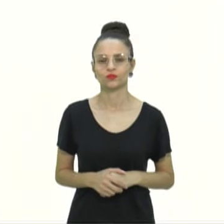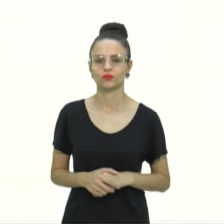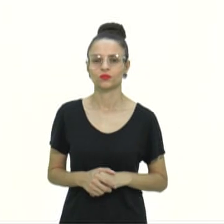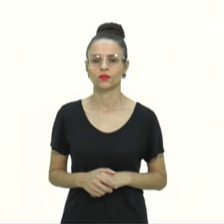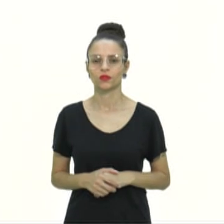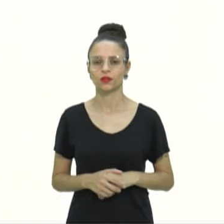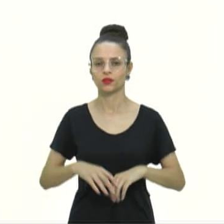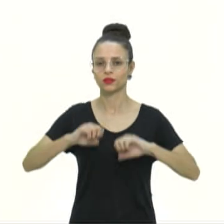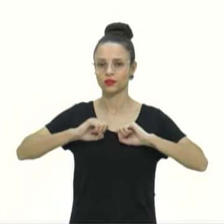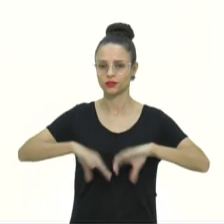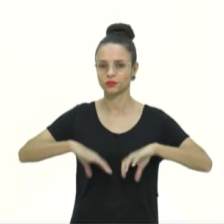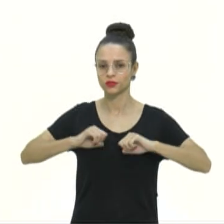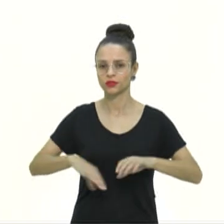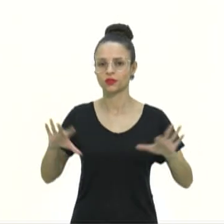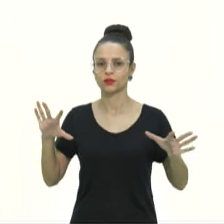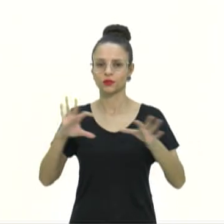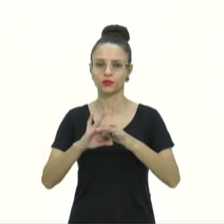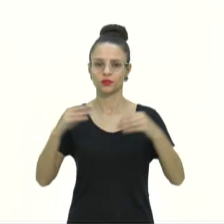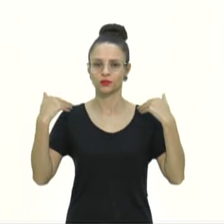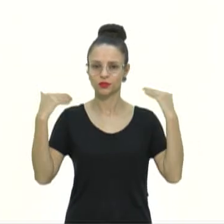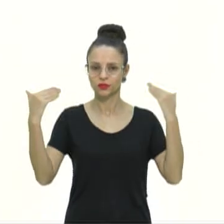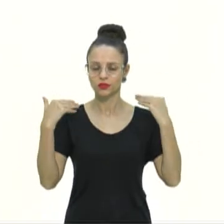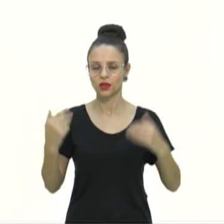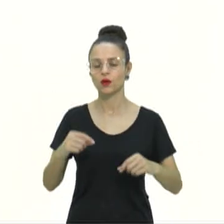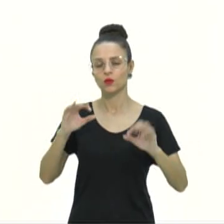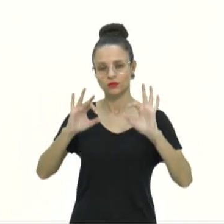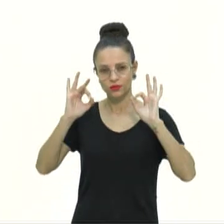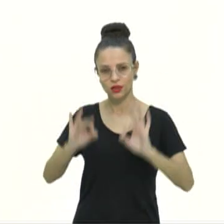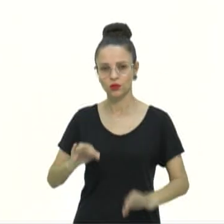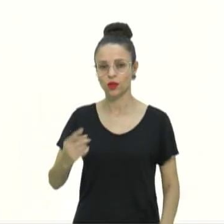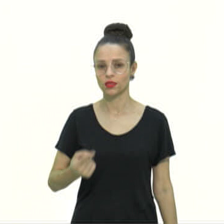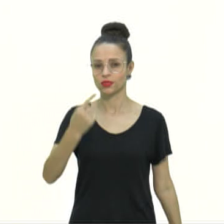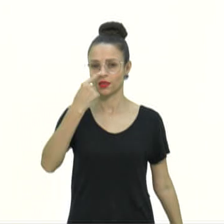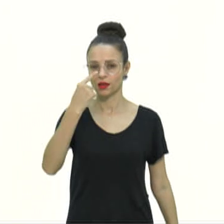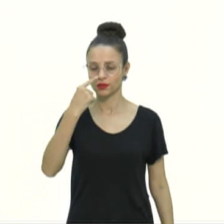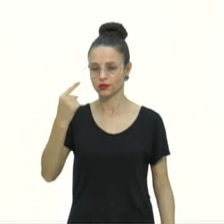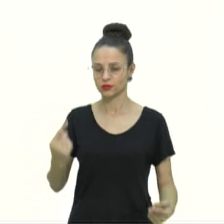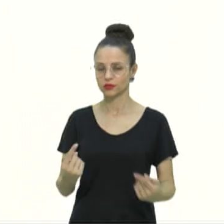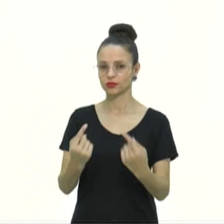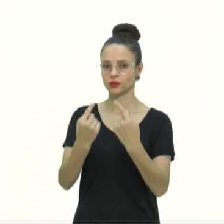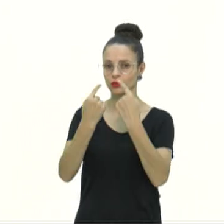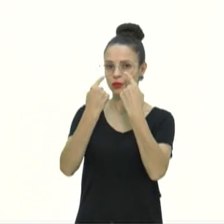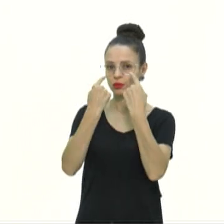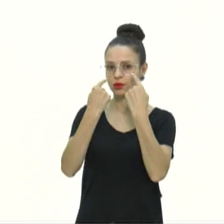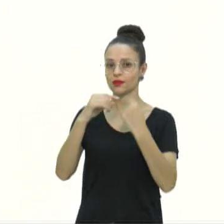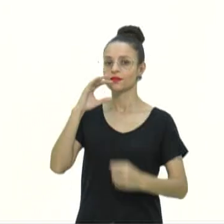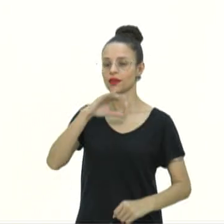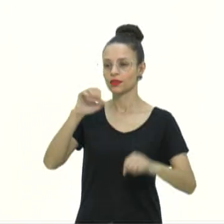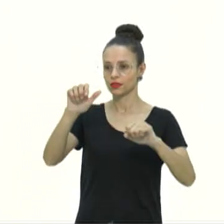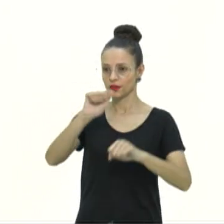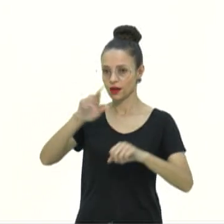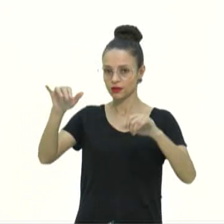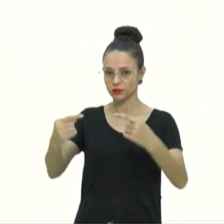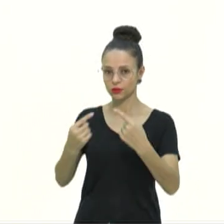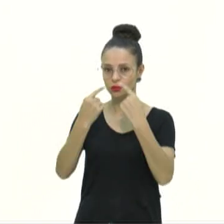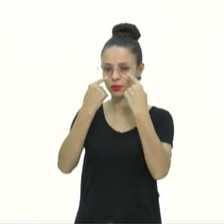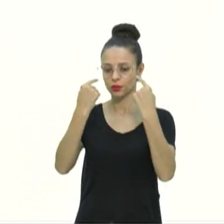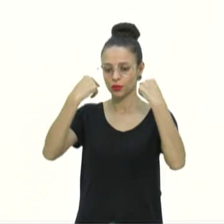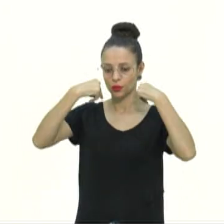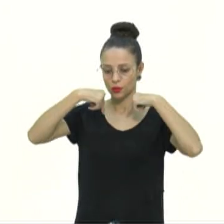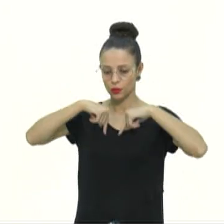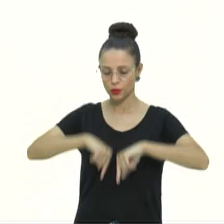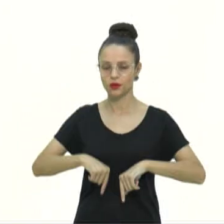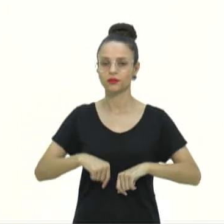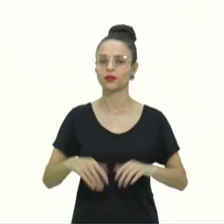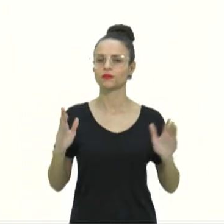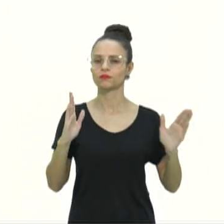respiração e o exercício, né? Então, a respiração ideal é feita pelo nariz, pois o ar entra quente e úmido ao pulmão. A respiração durante o